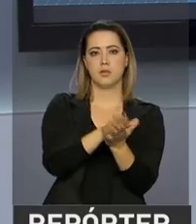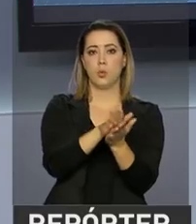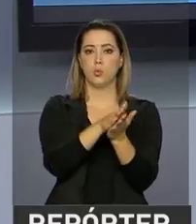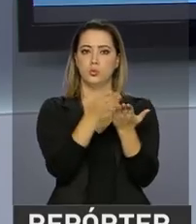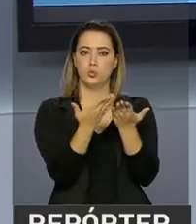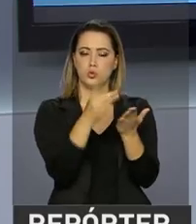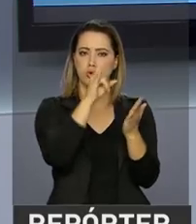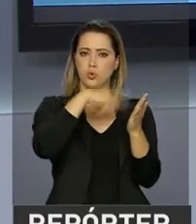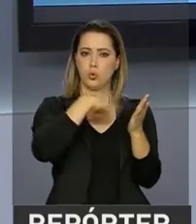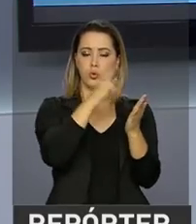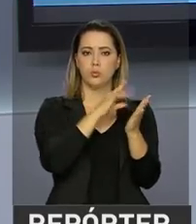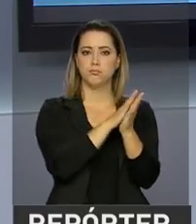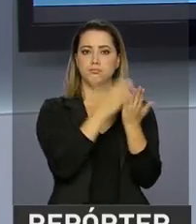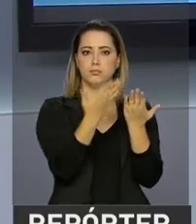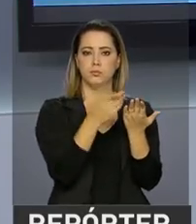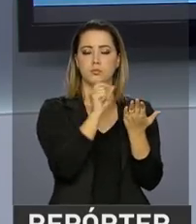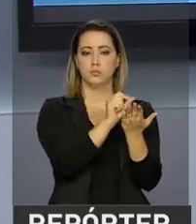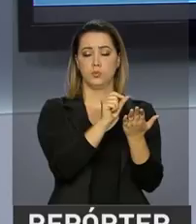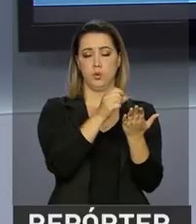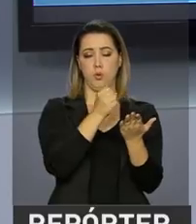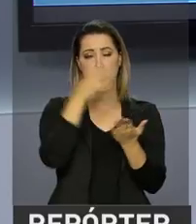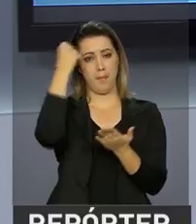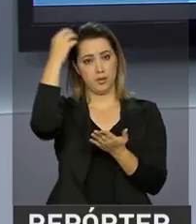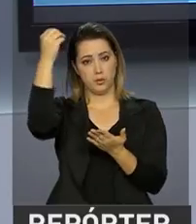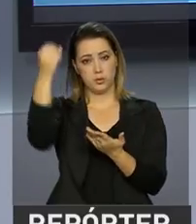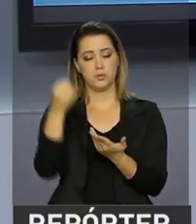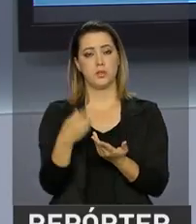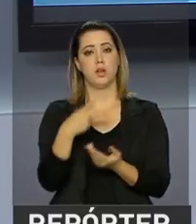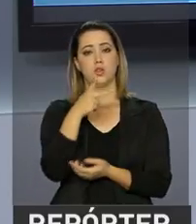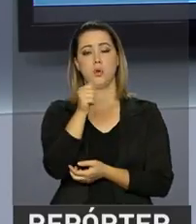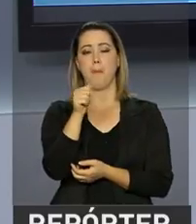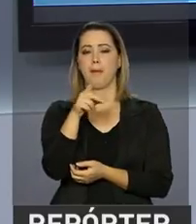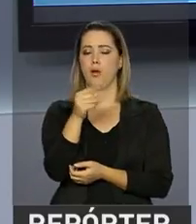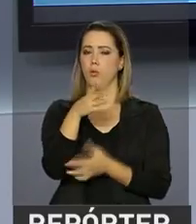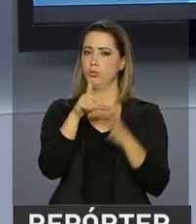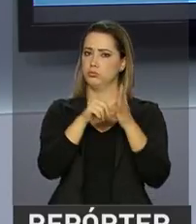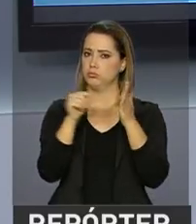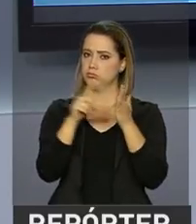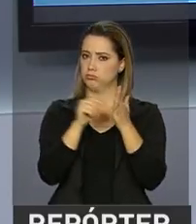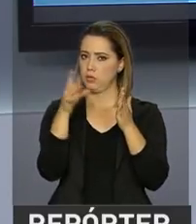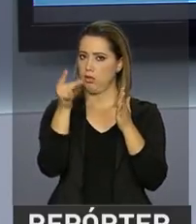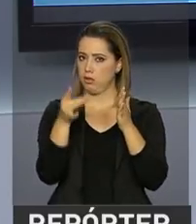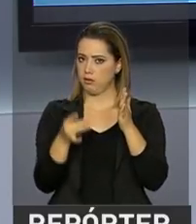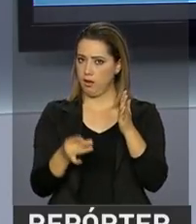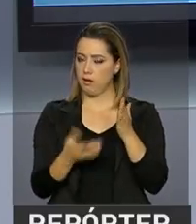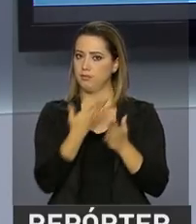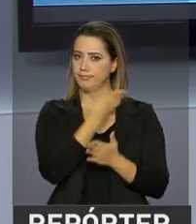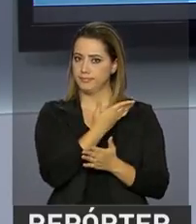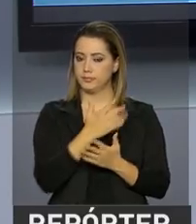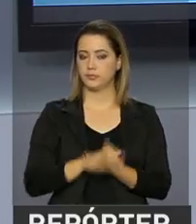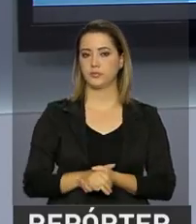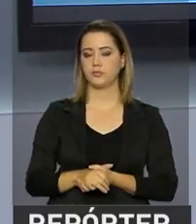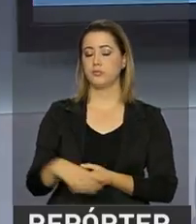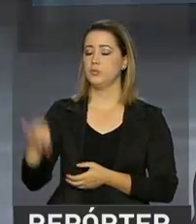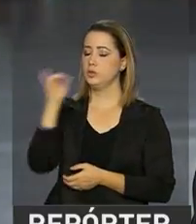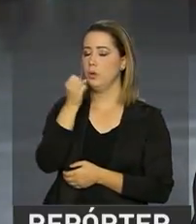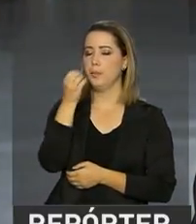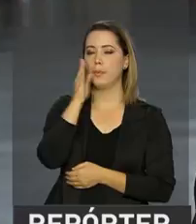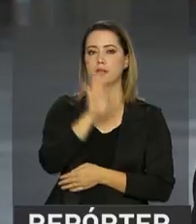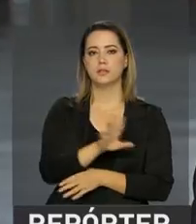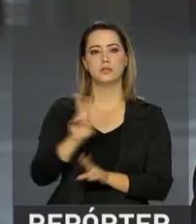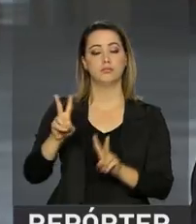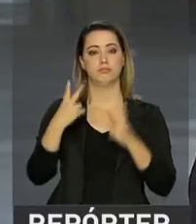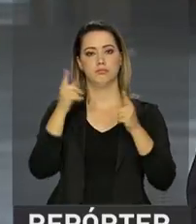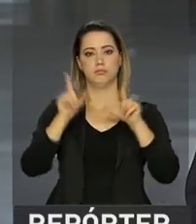está no Palácio do Planalto e traz mais detalhes. Boa tarde, Paulo. Olá, Carolina. Boa tarde a todos que nos assistem na TV